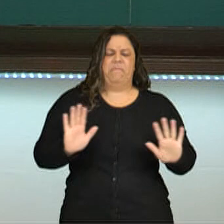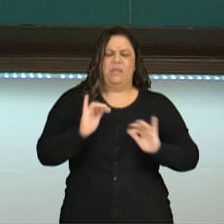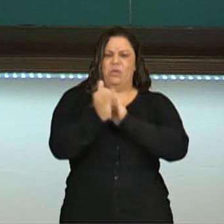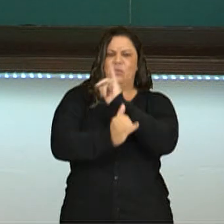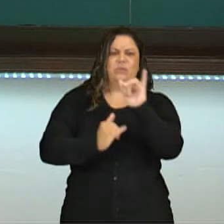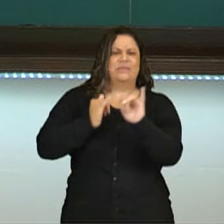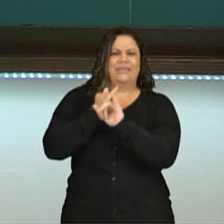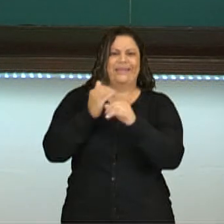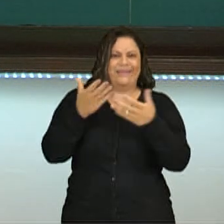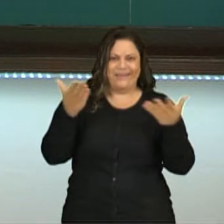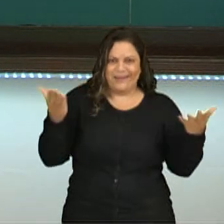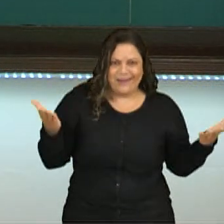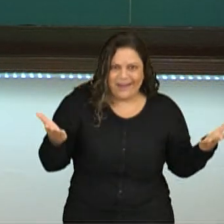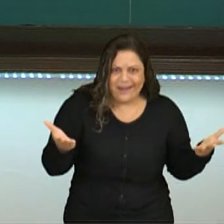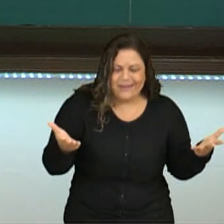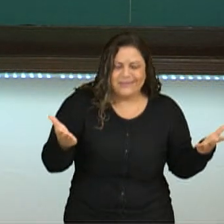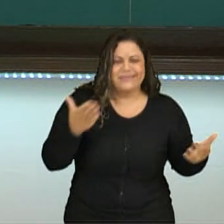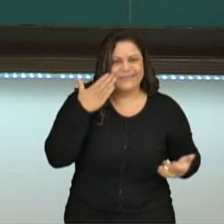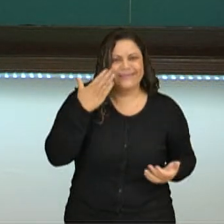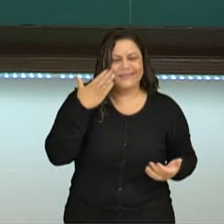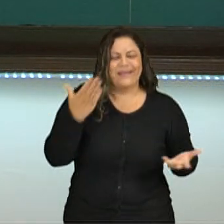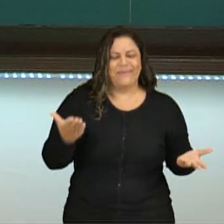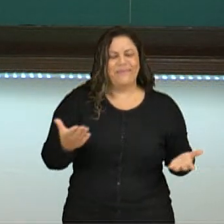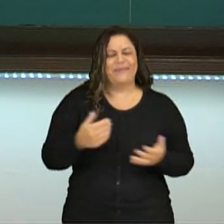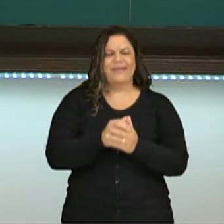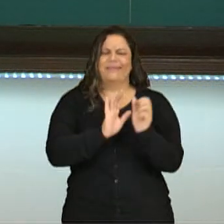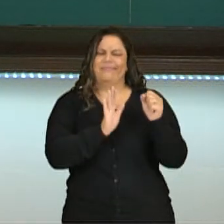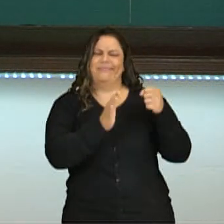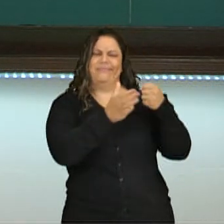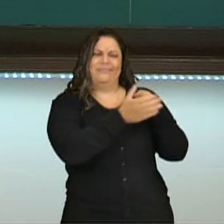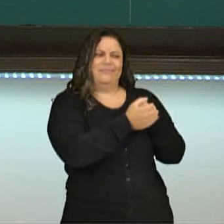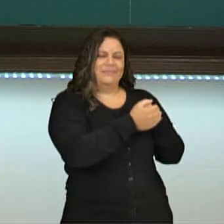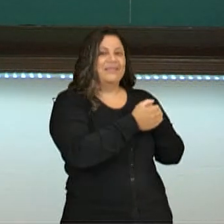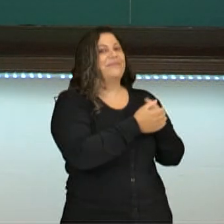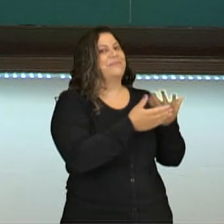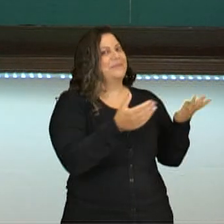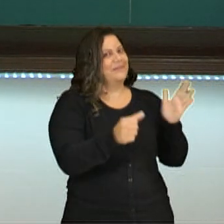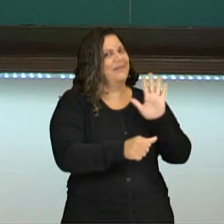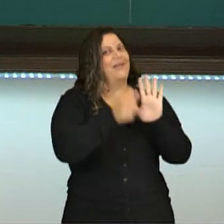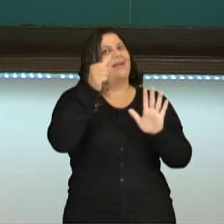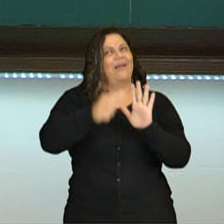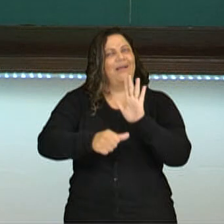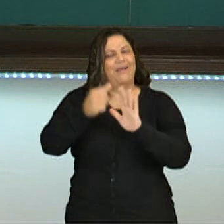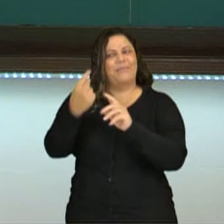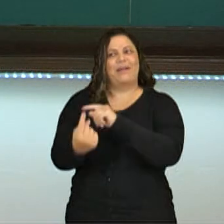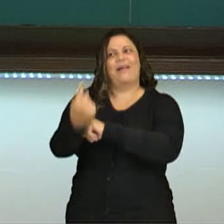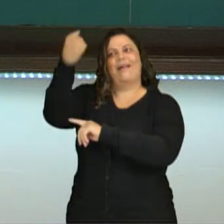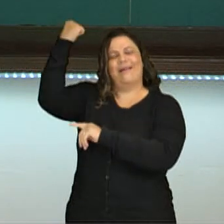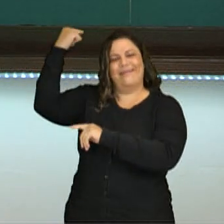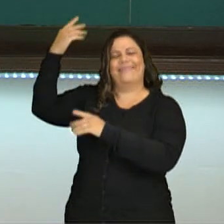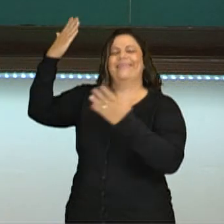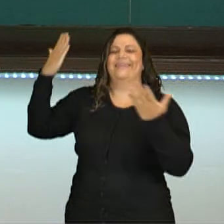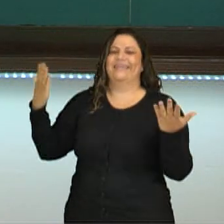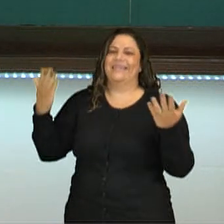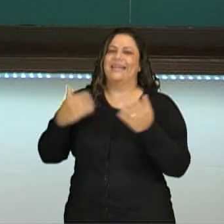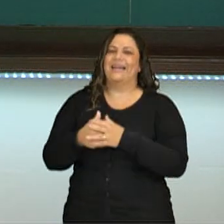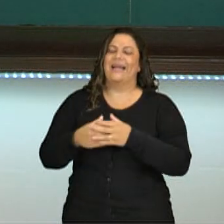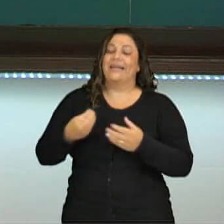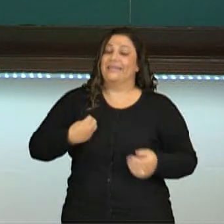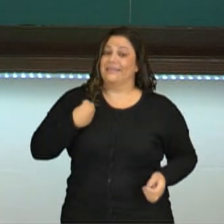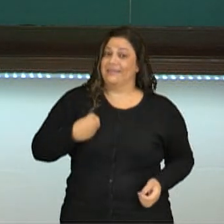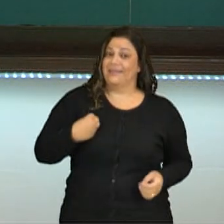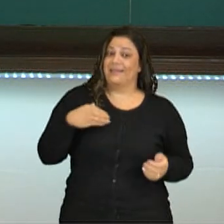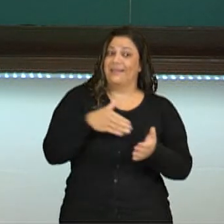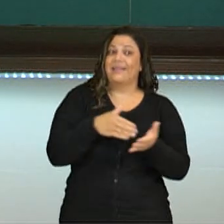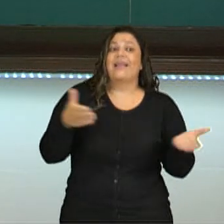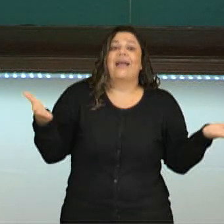Sabia dessa função? É uma função que está meio escondida, mas foi a primeira função desses telefones móveis e que está presente